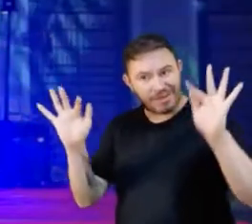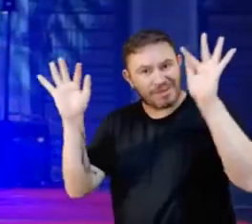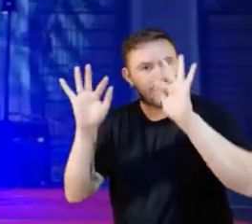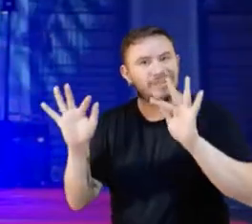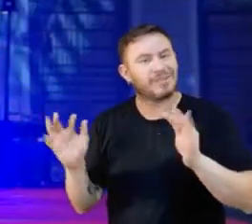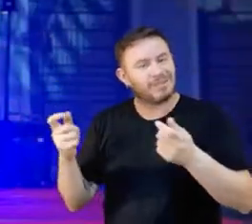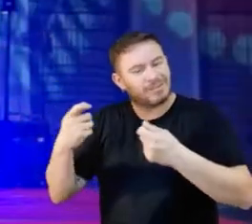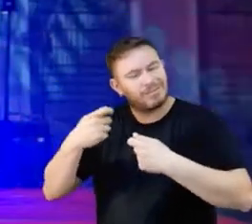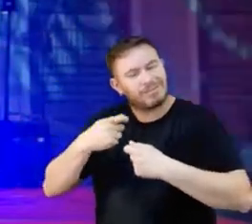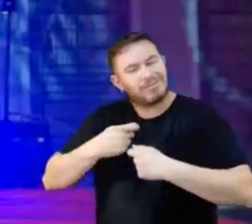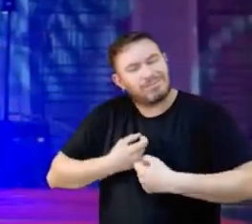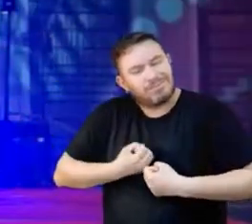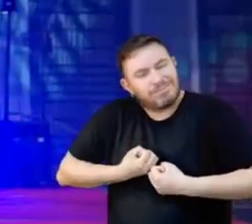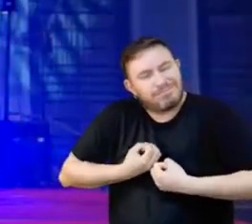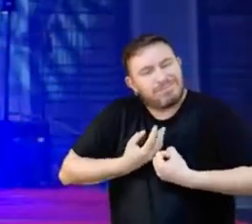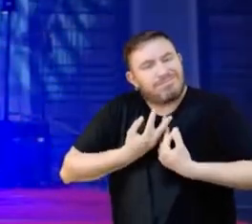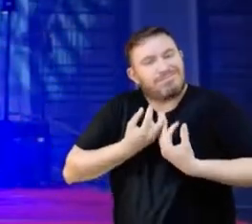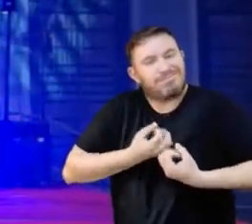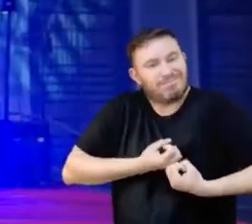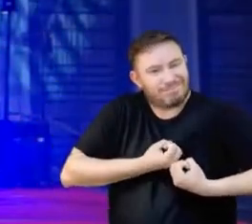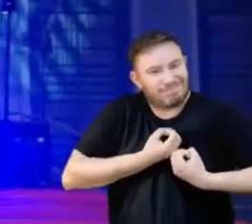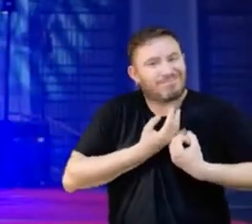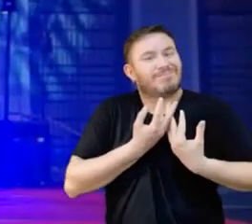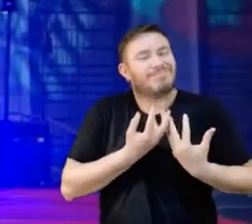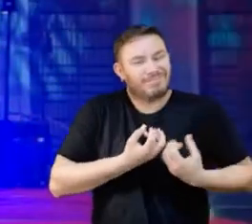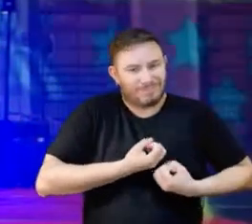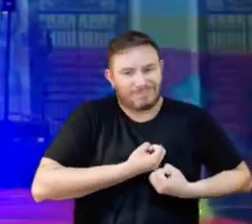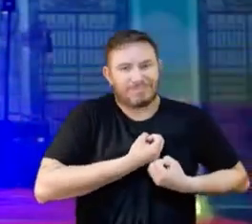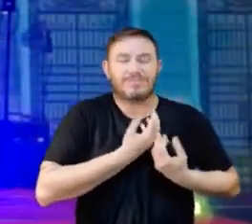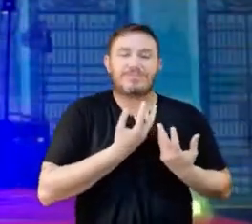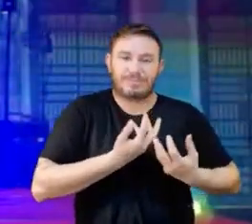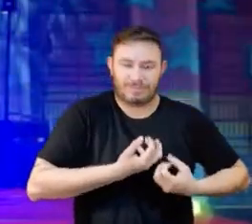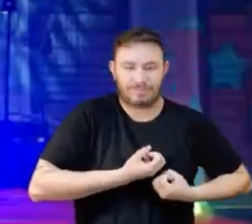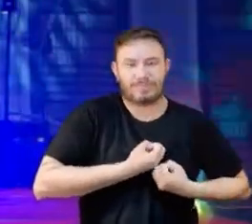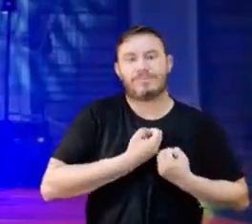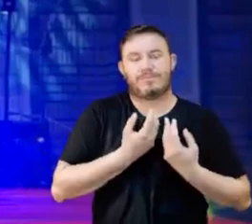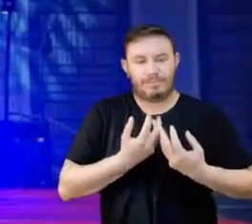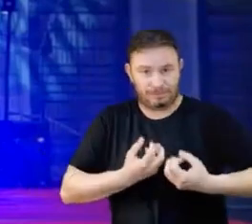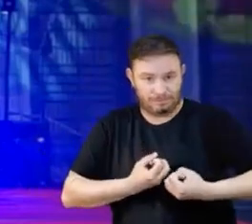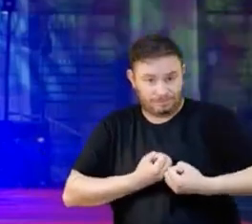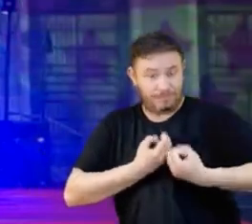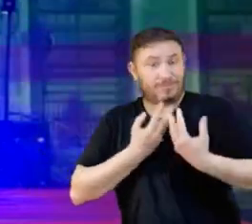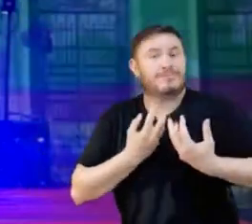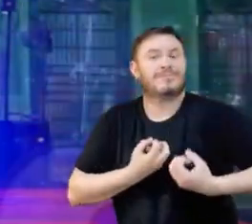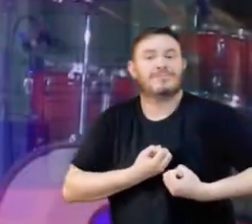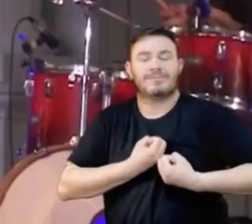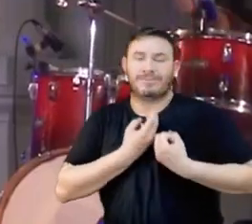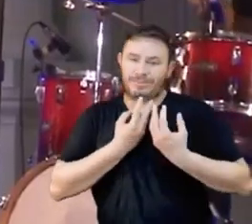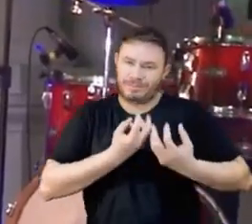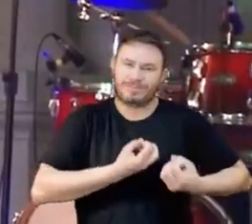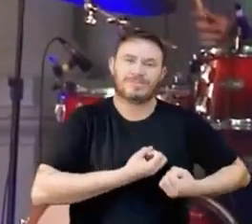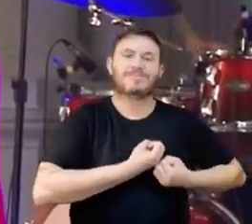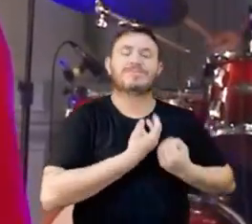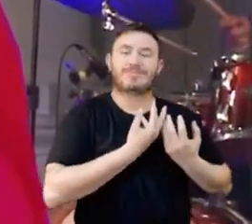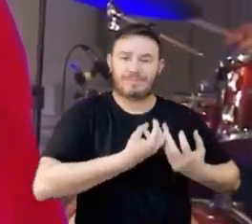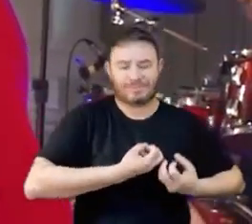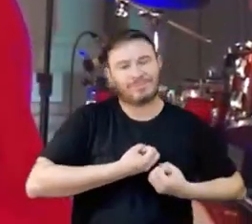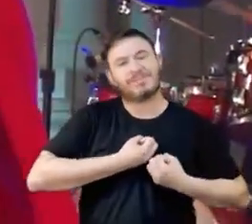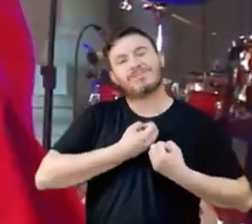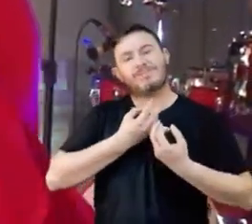A felicidade é uma arma quente, yeah.